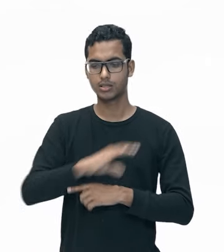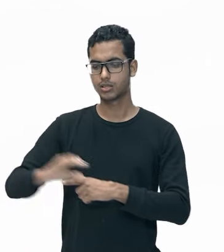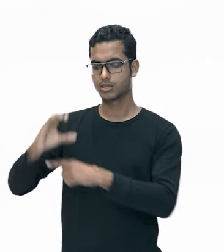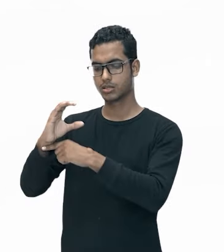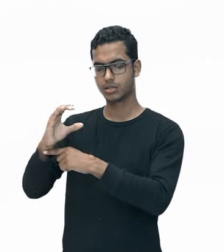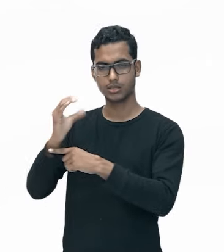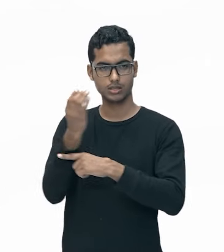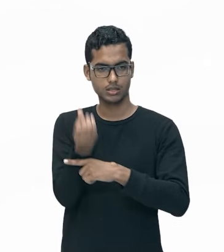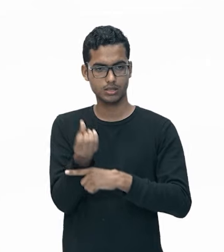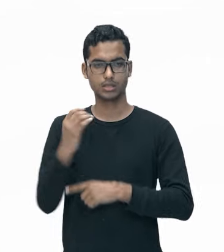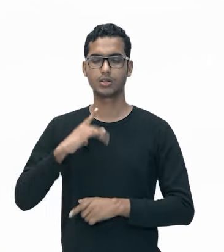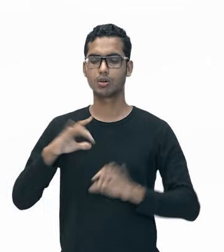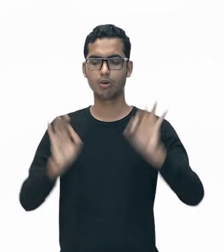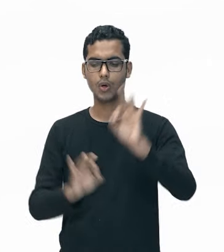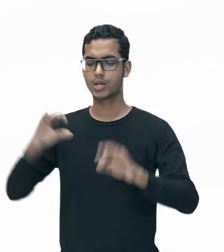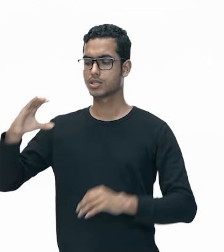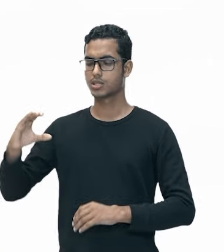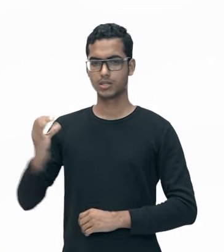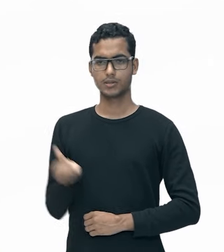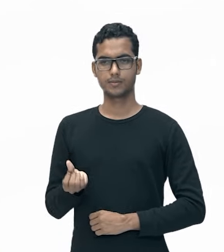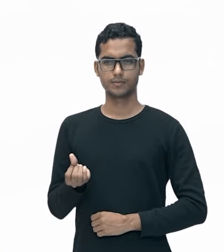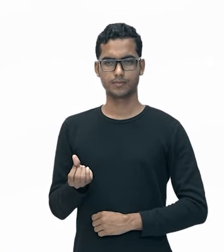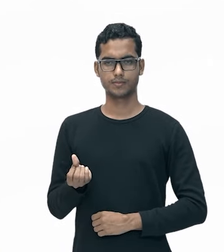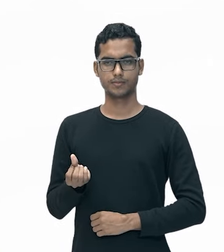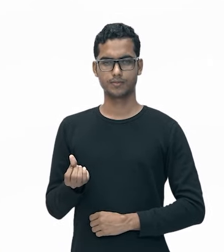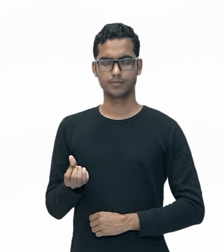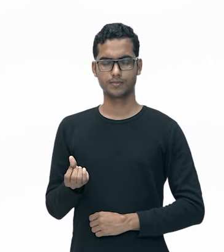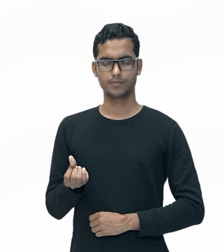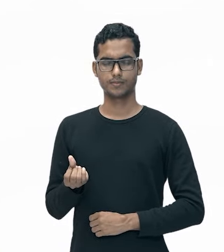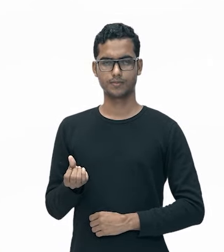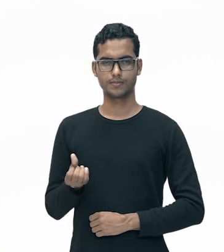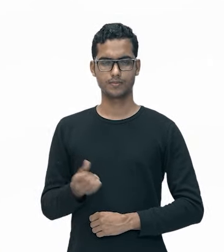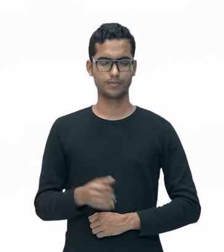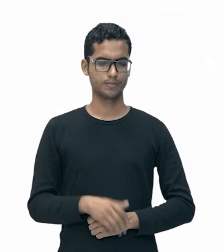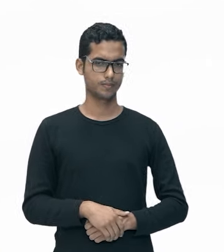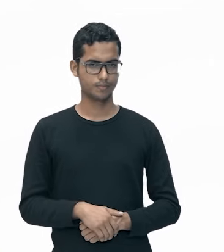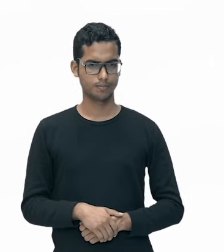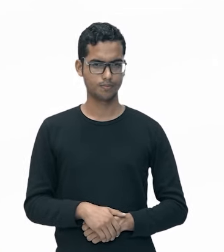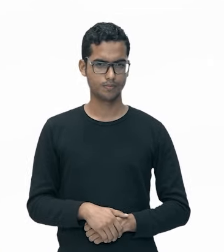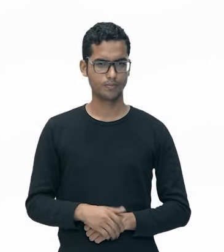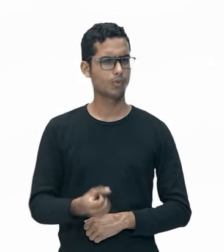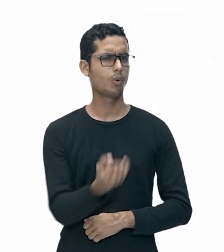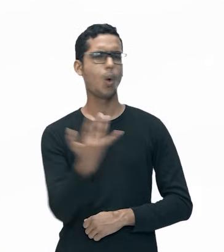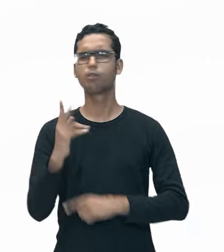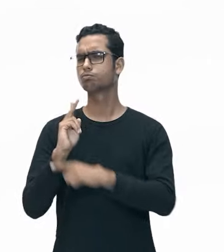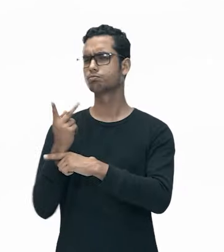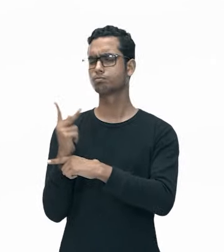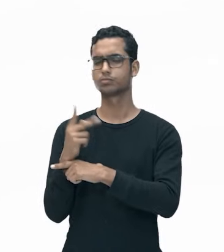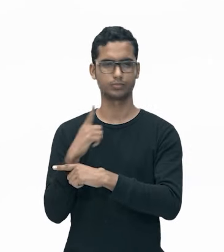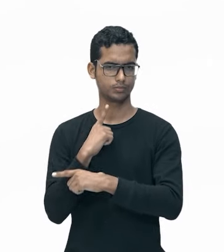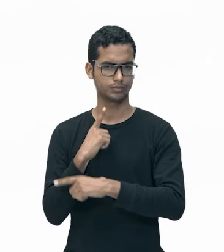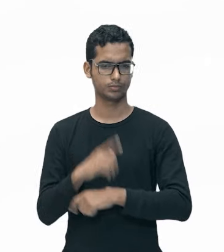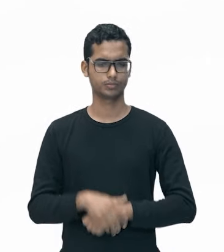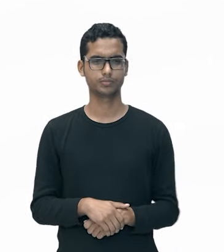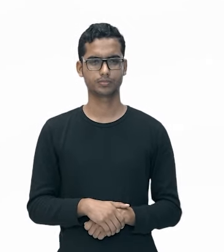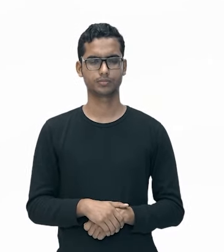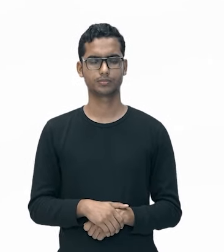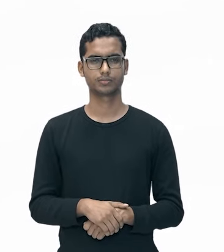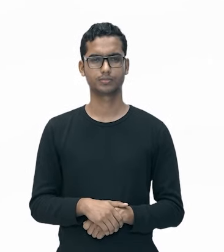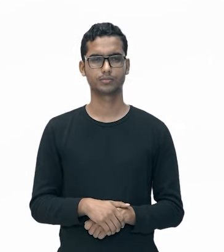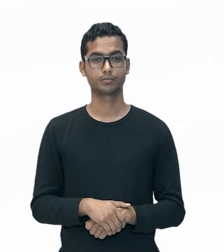C6 né seis carbonos nessa cadeia Agora vamos contar os hidr gênios tá E aí